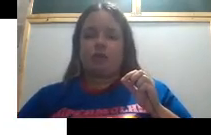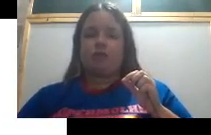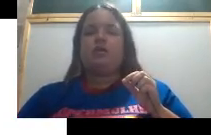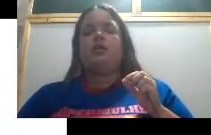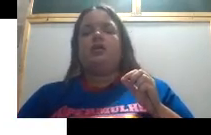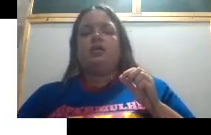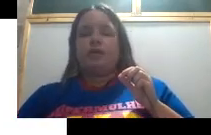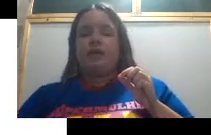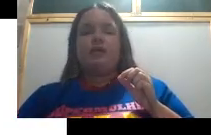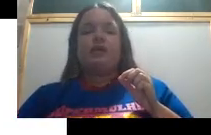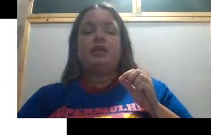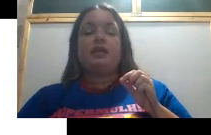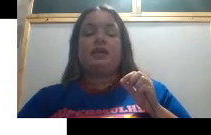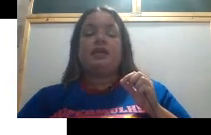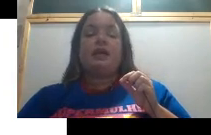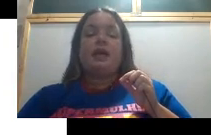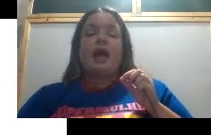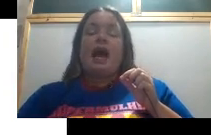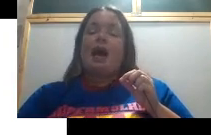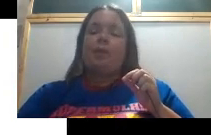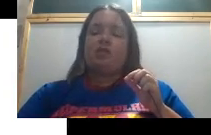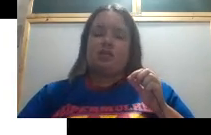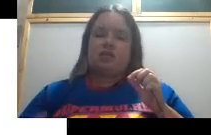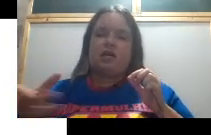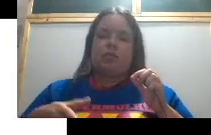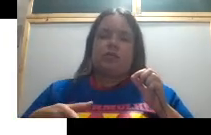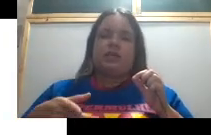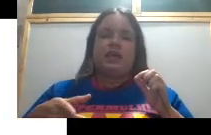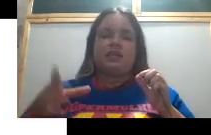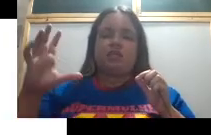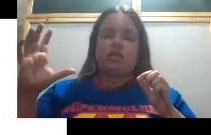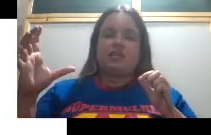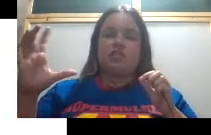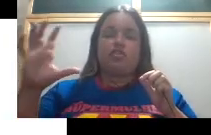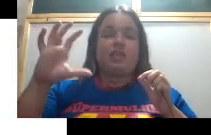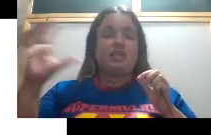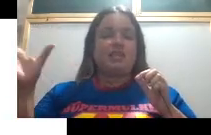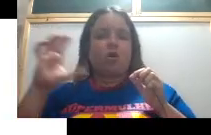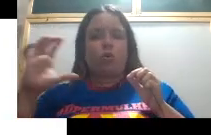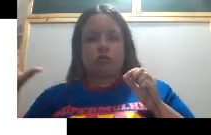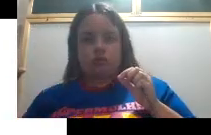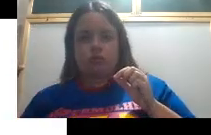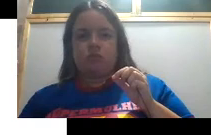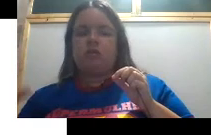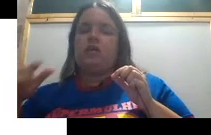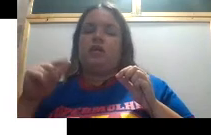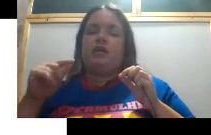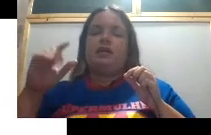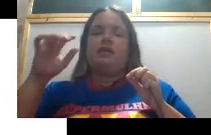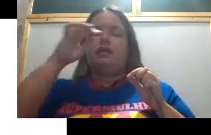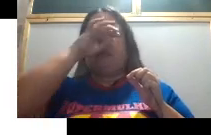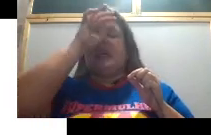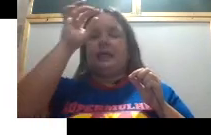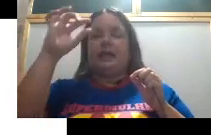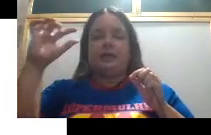o Distrito Federal e é a posição quer fazer essas estrelas se encontra